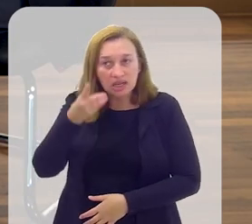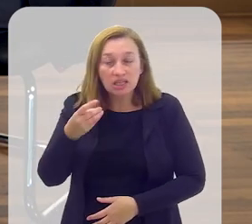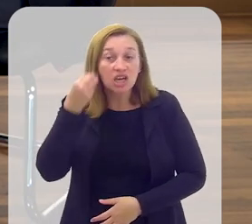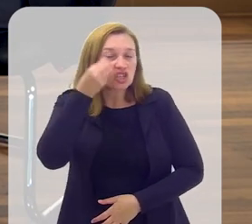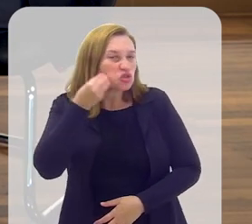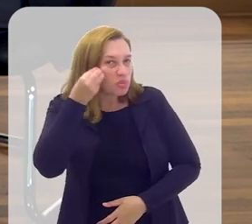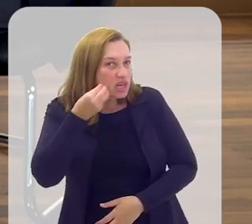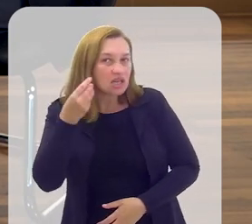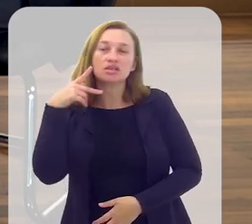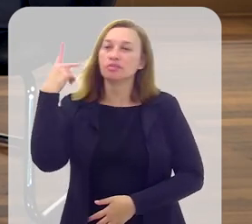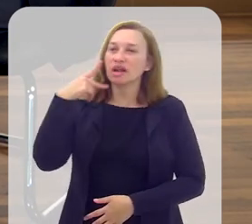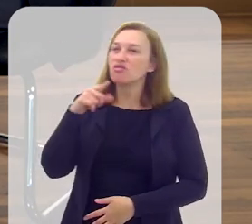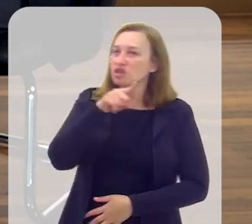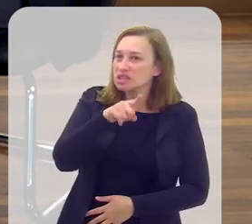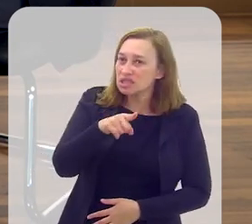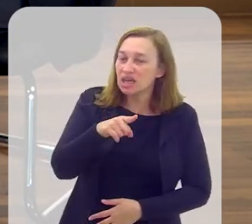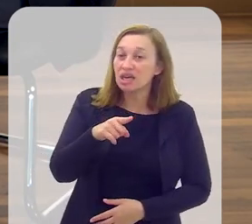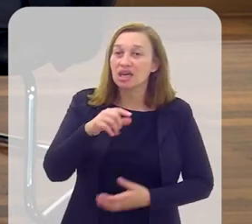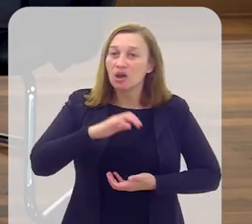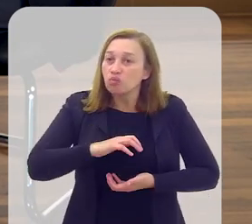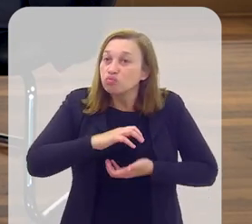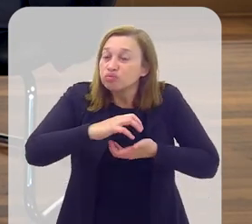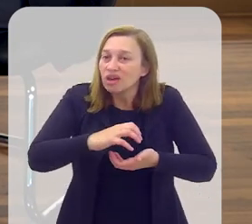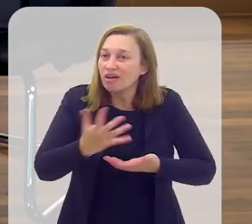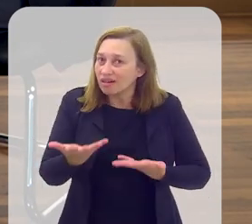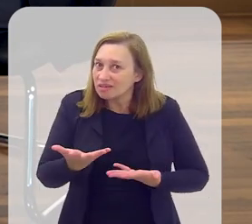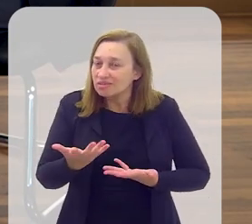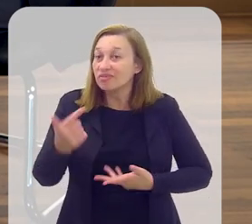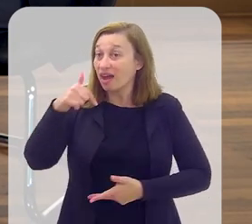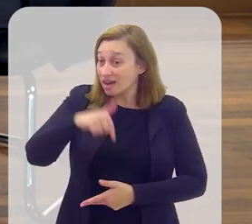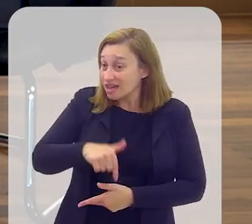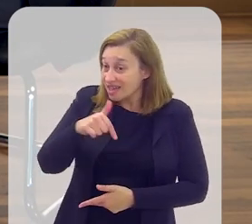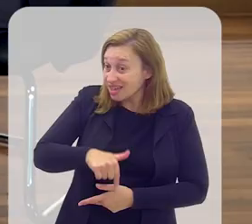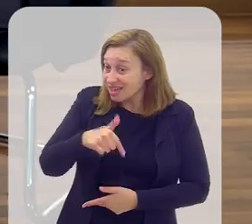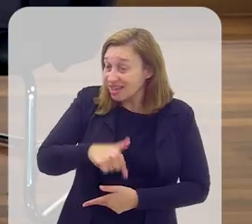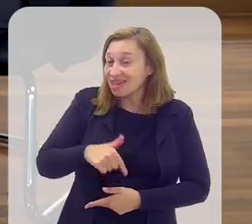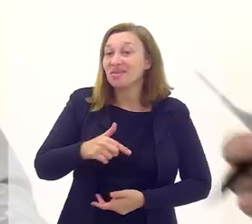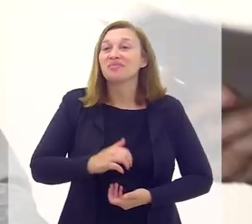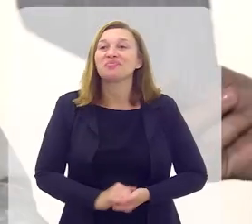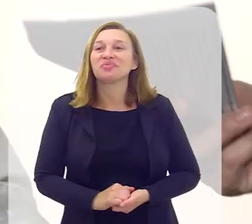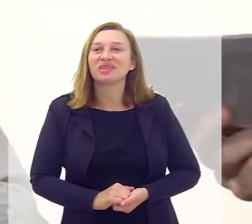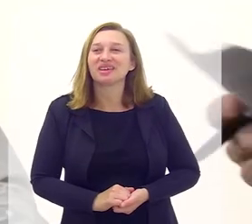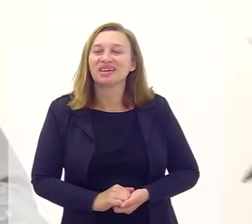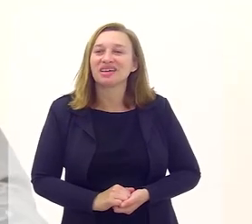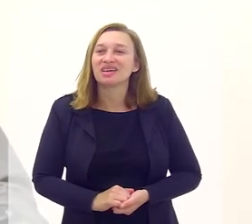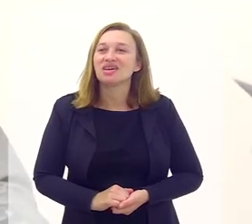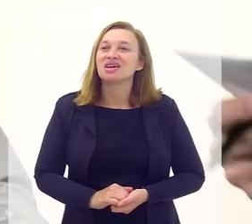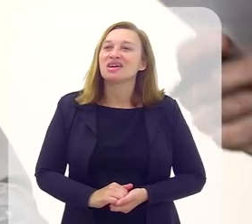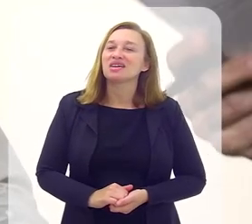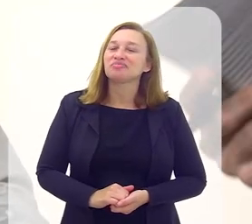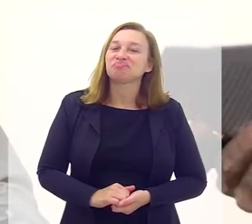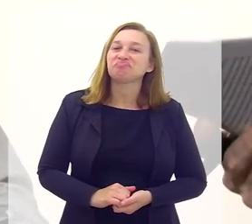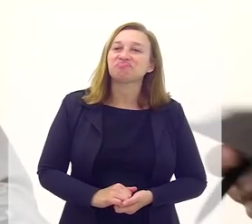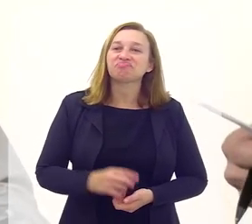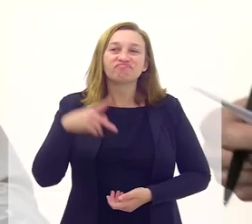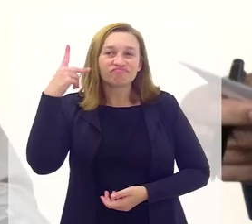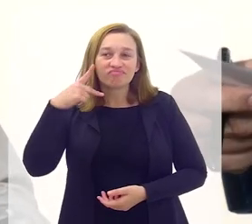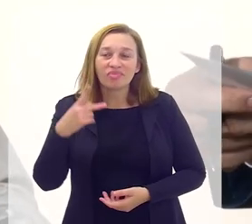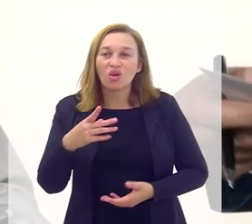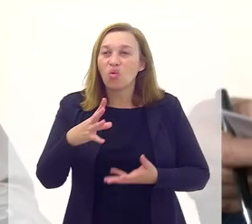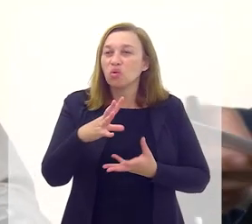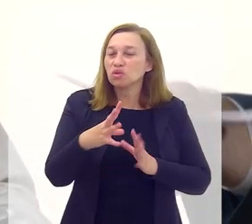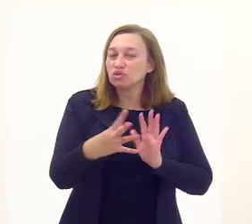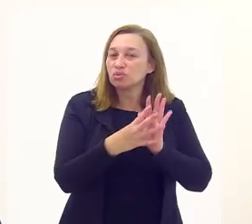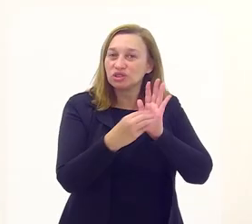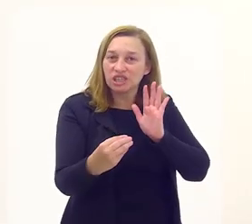na experiência do parlamento, você que é, né, o decano, né, aqui da nossa Assembleia Legislativa, né, trouxesse